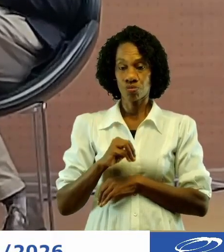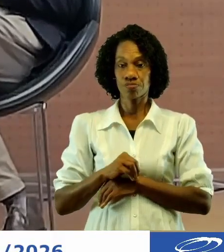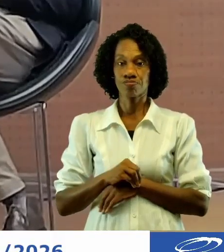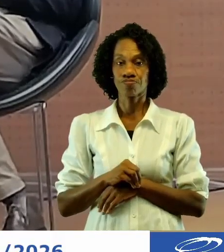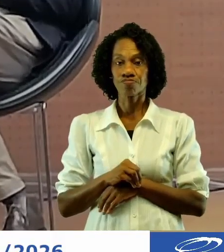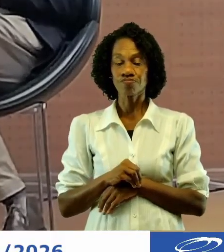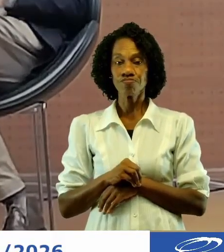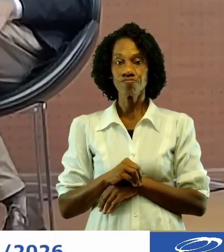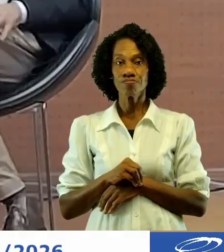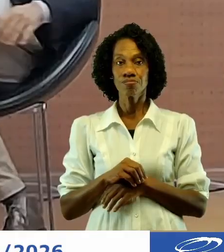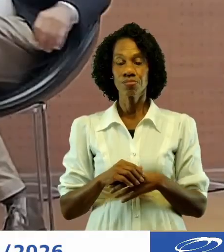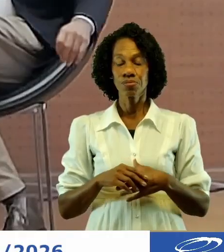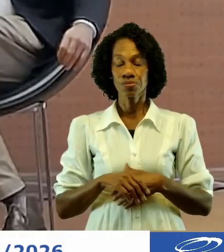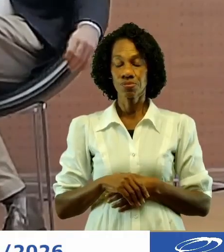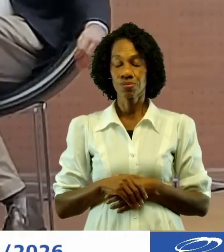séptica.